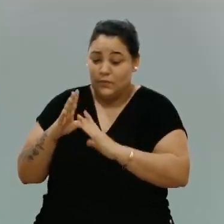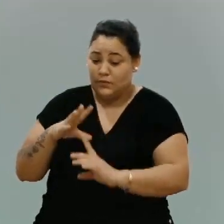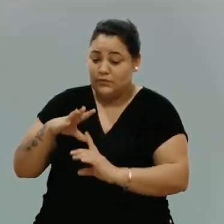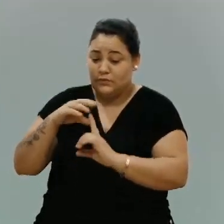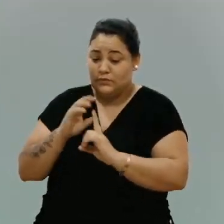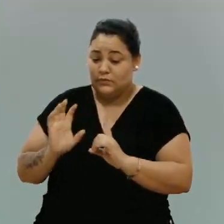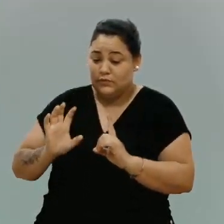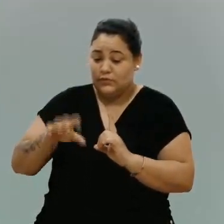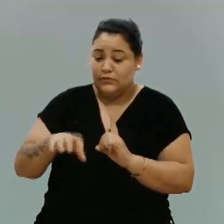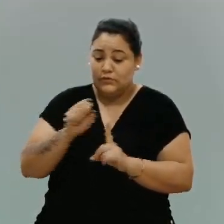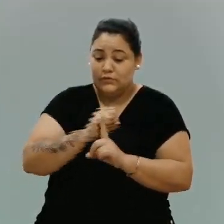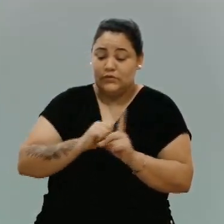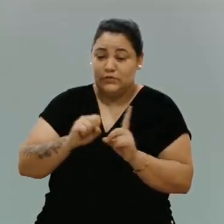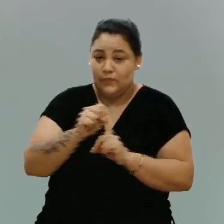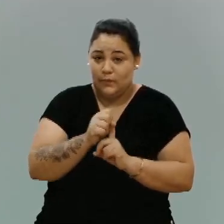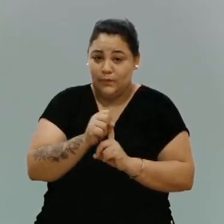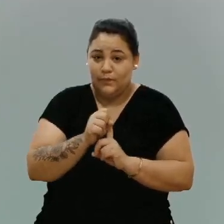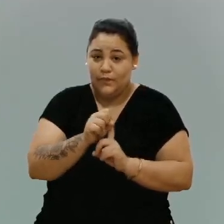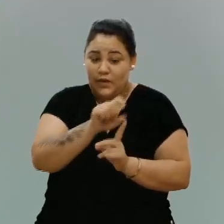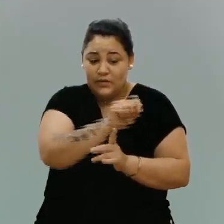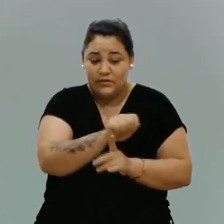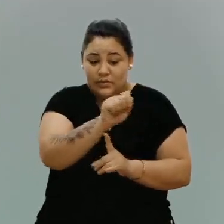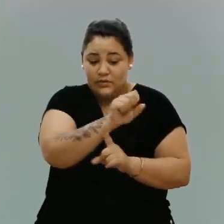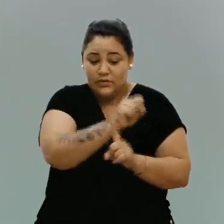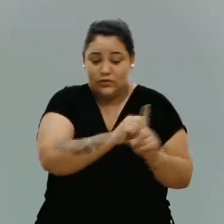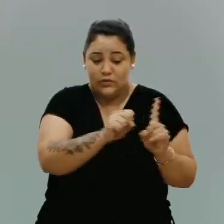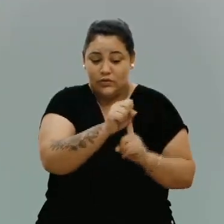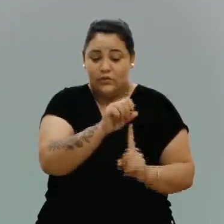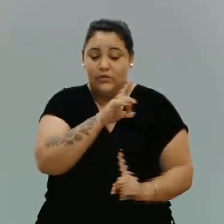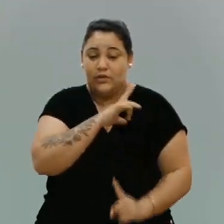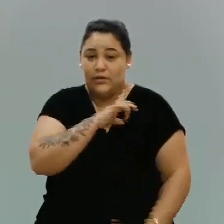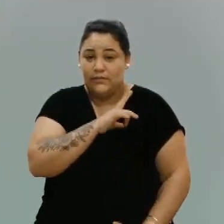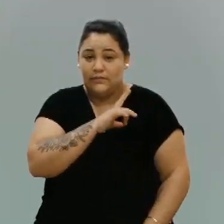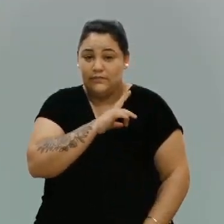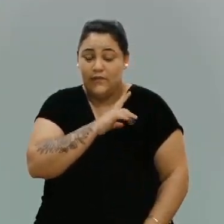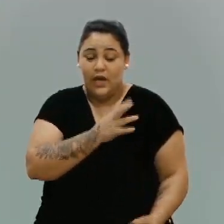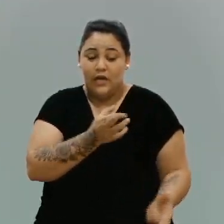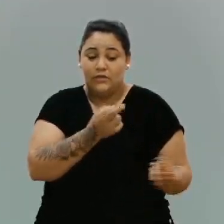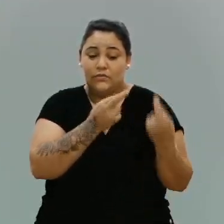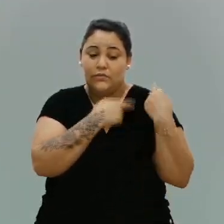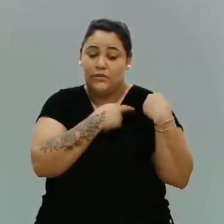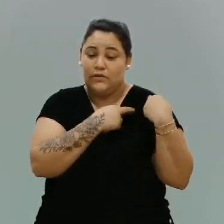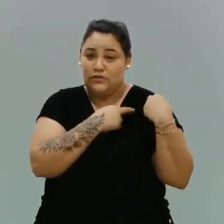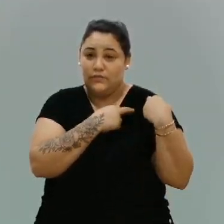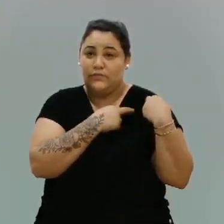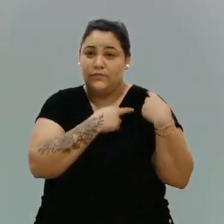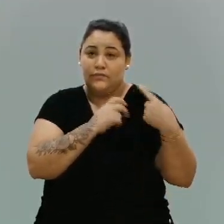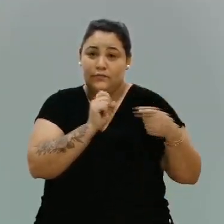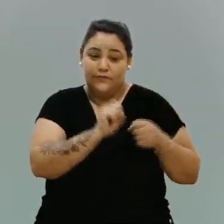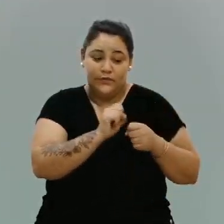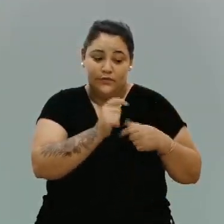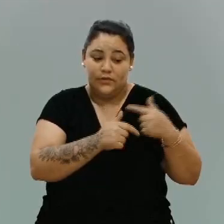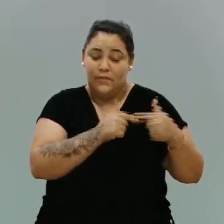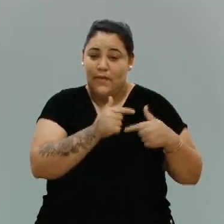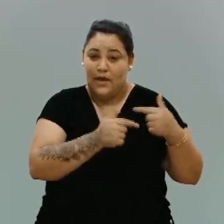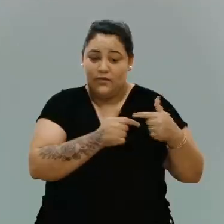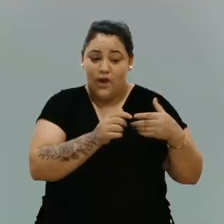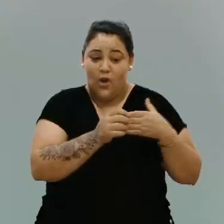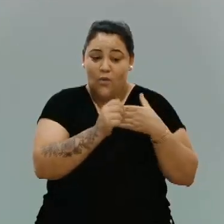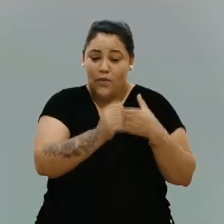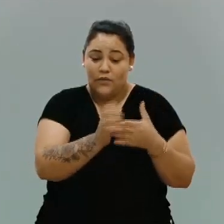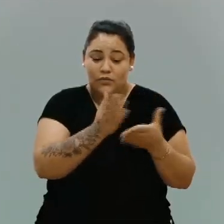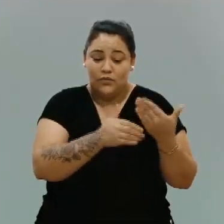as assistentes sociais, todas elas têm a responsabilidade e são responsáveis por fazer um trabalho de acompanhamento